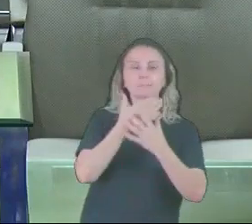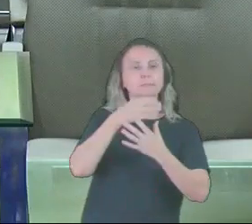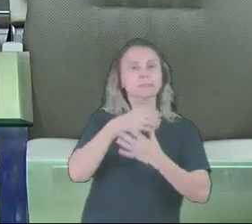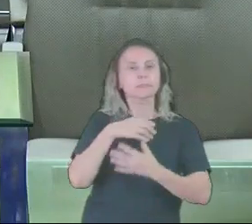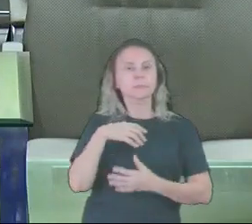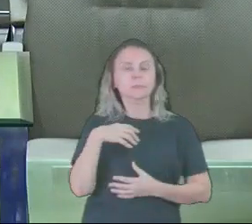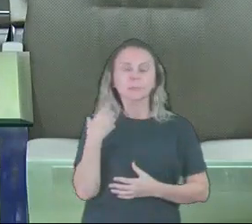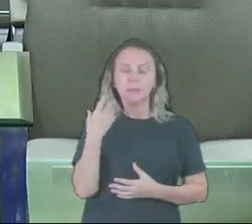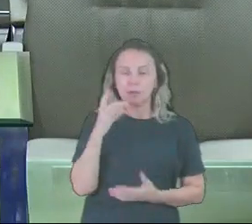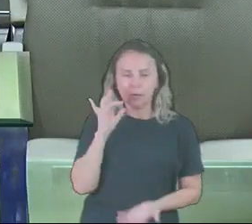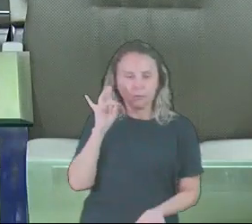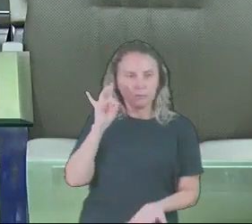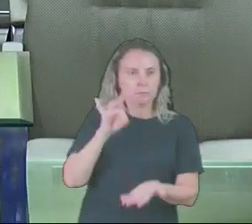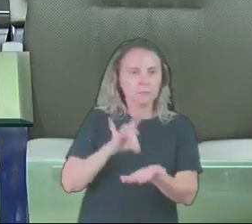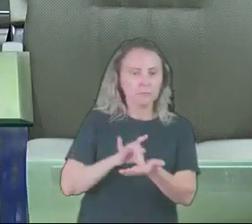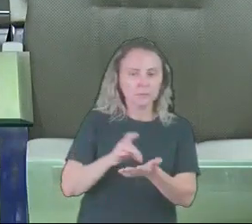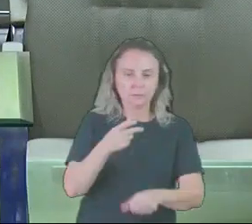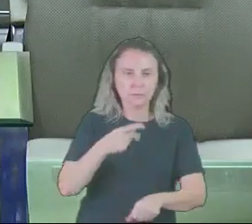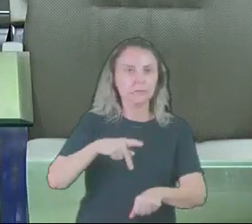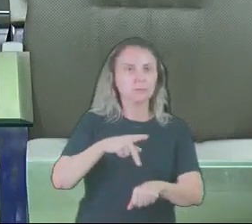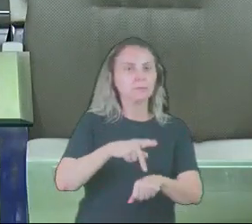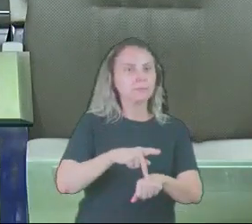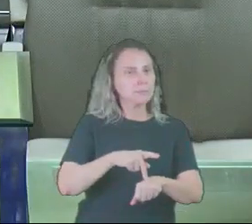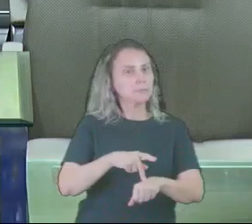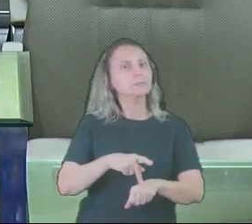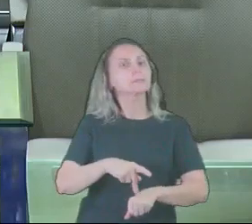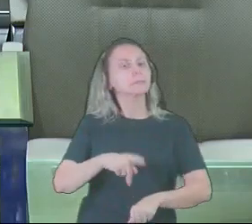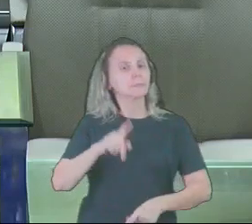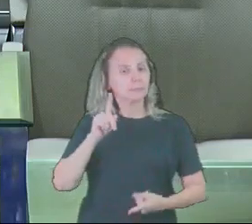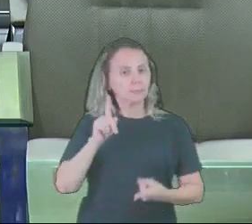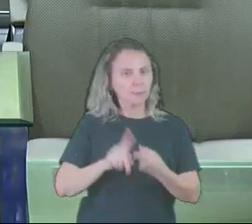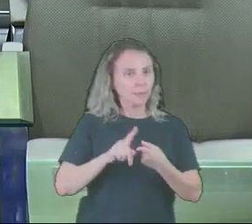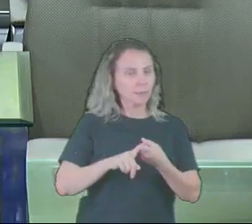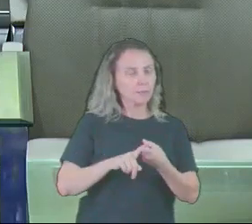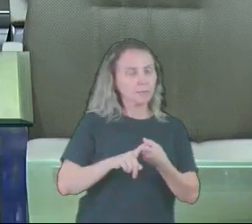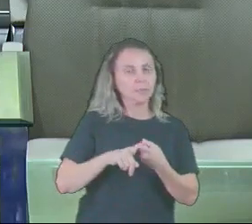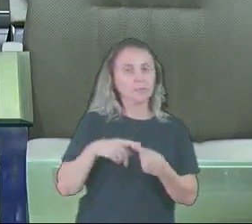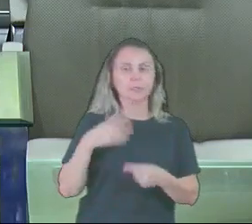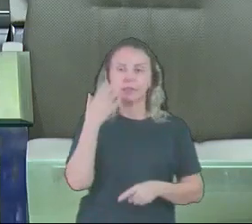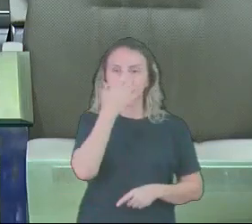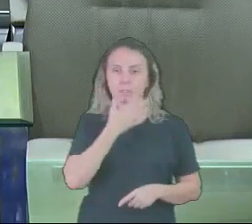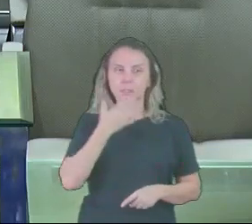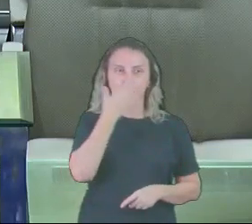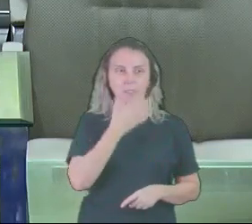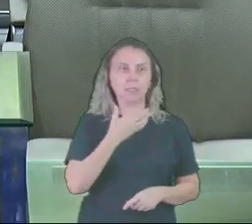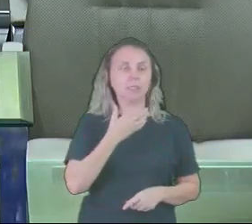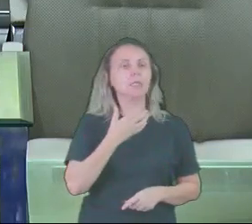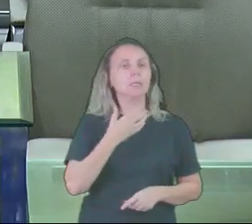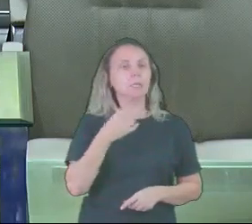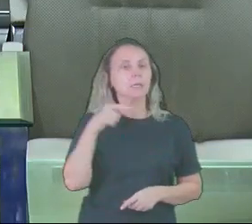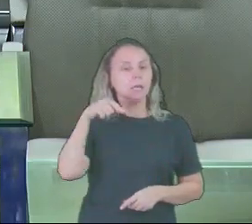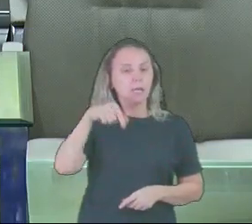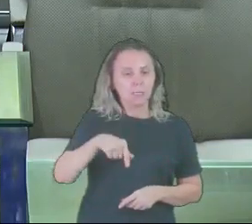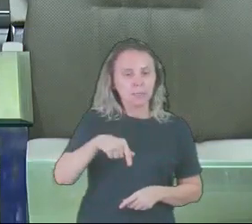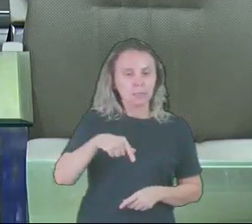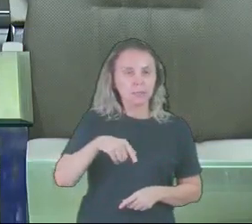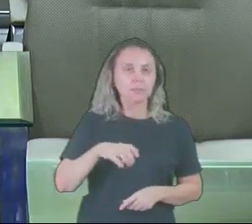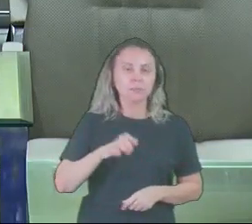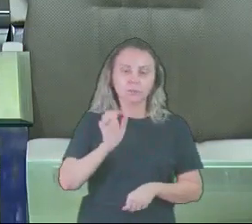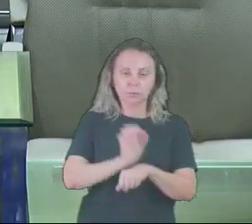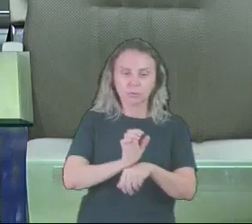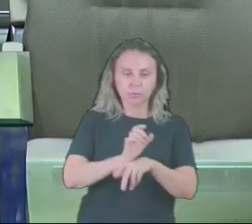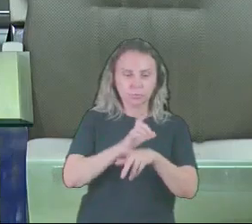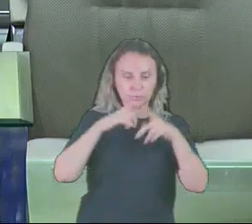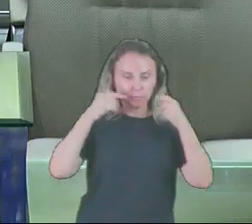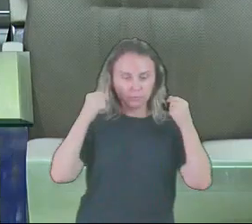conheci mas o hino da nossa terra Torrão Alagoas e nós cantávamos o professor é respeitado dentro da sala de